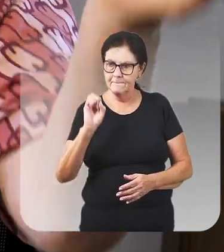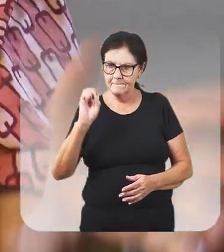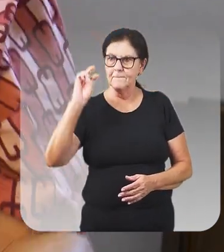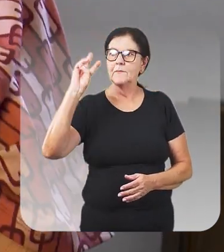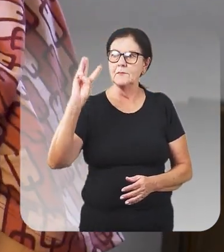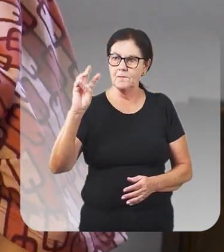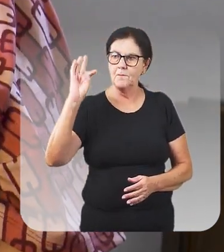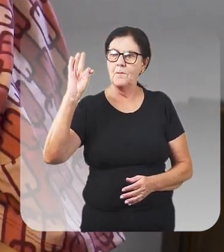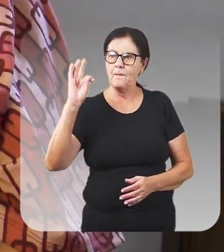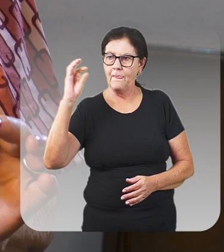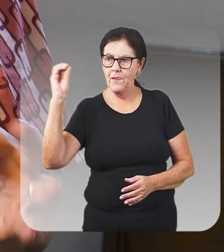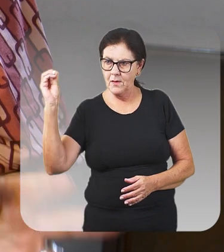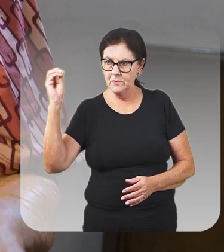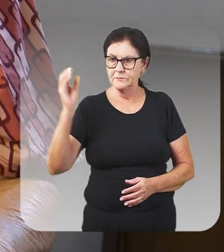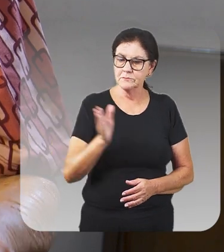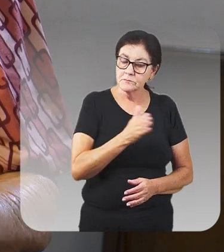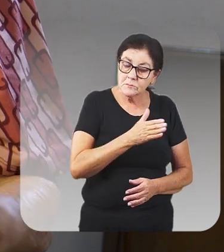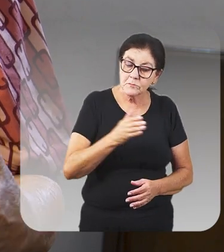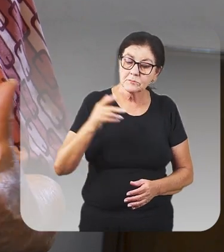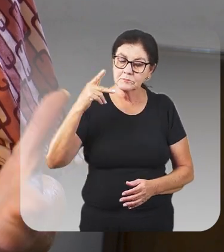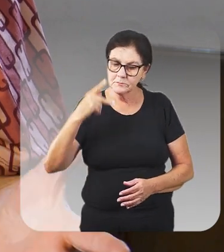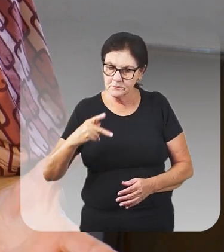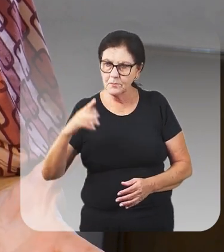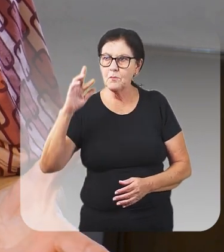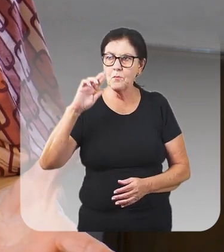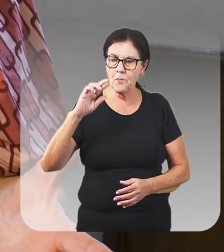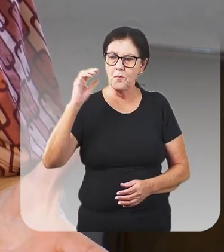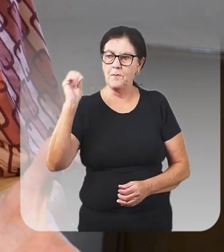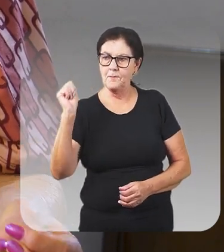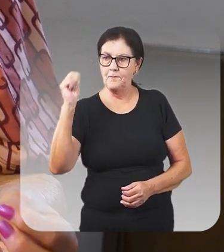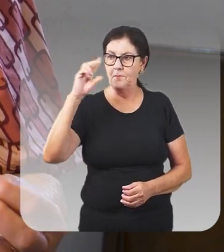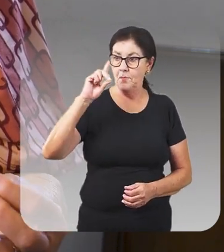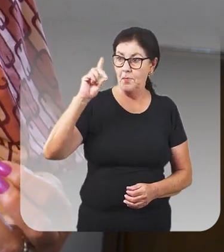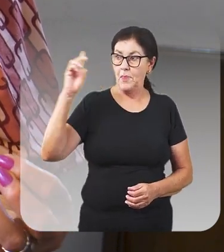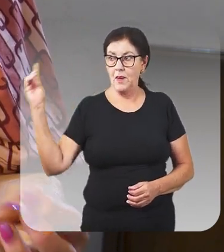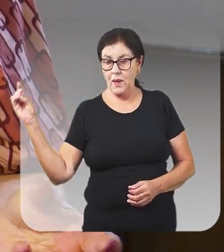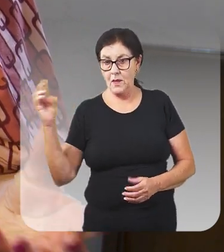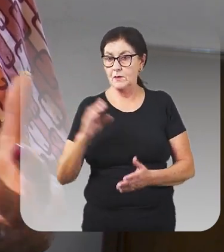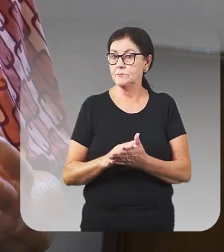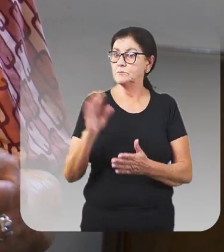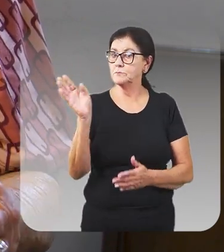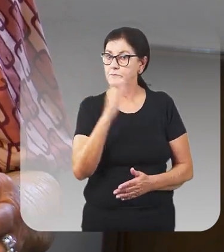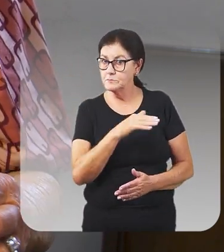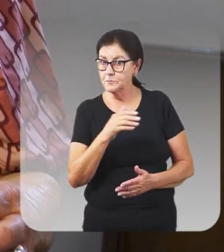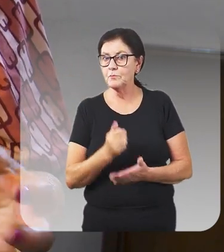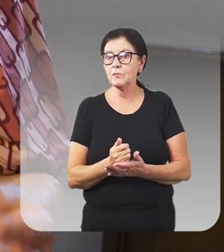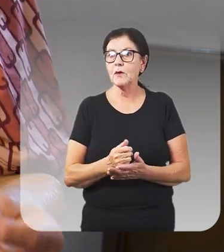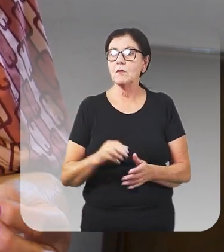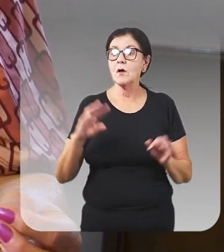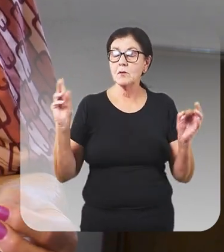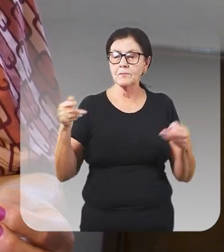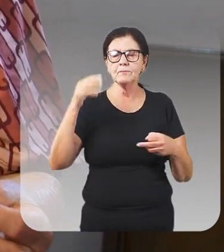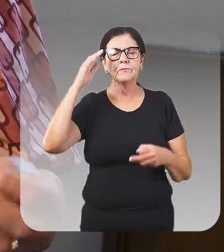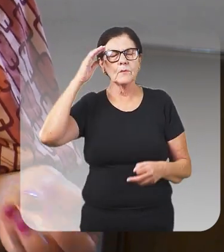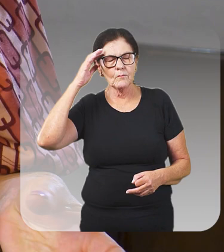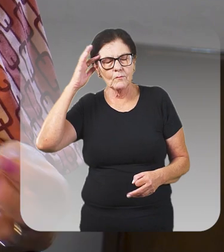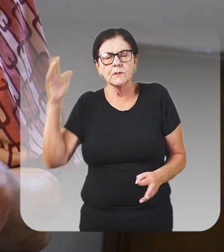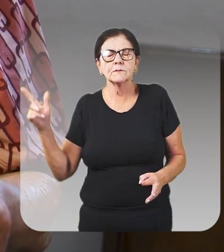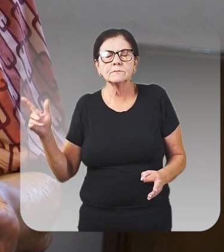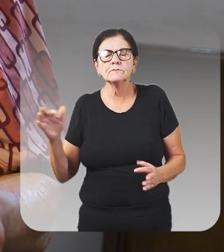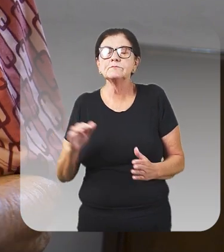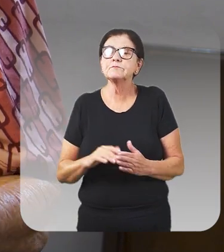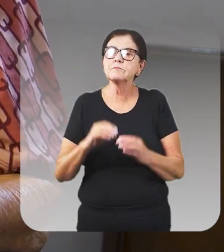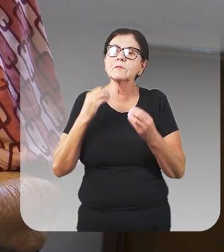hoje se chama Newton Prado. Então, como surgiu esse prédio? Diante da necessidade de ter um